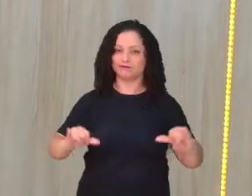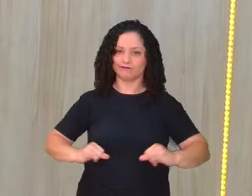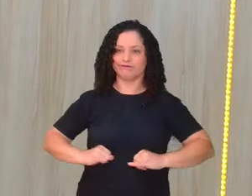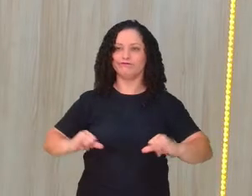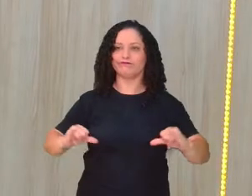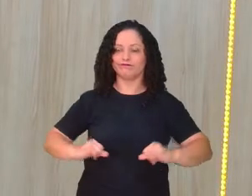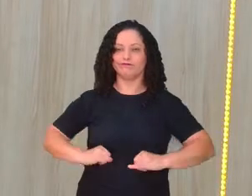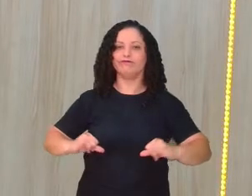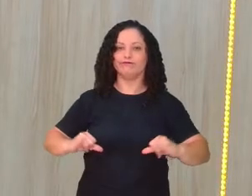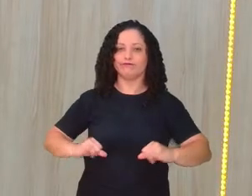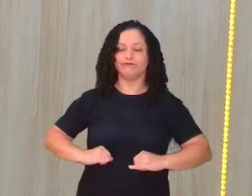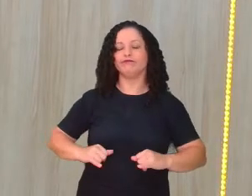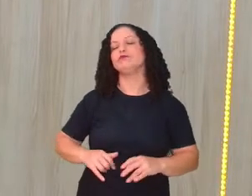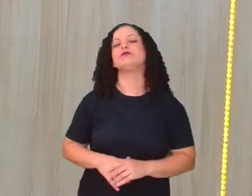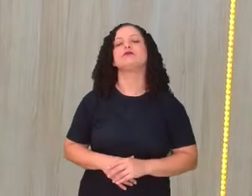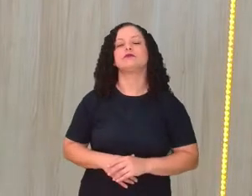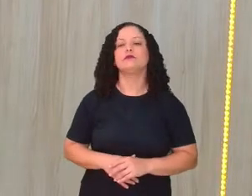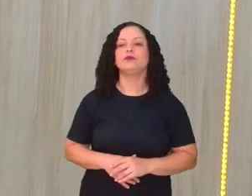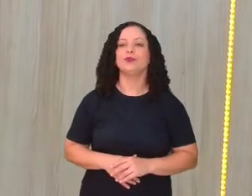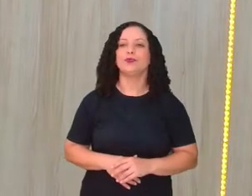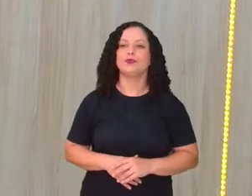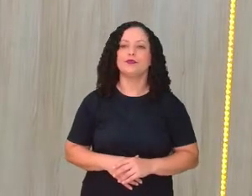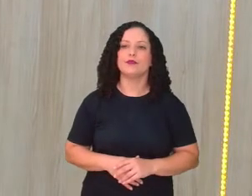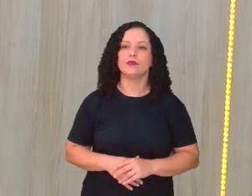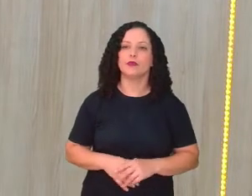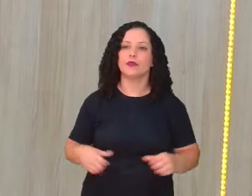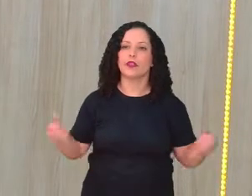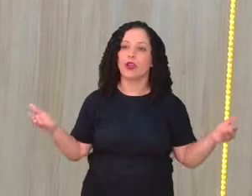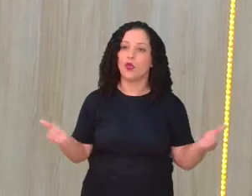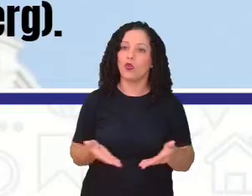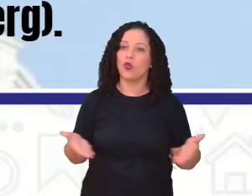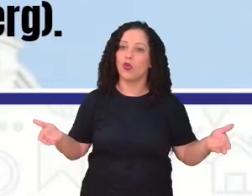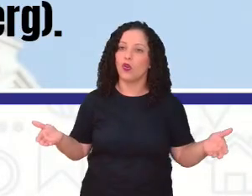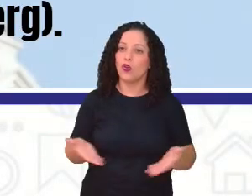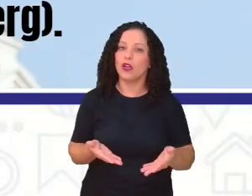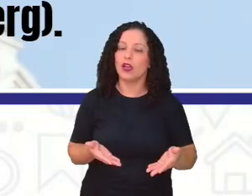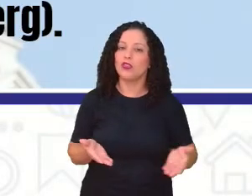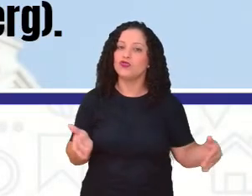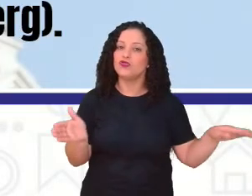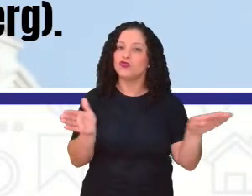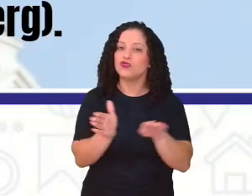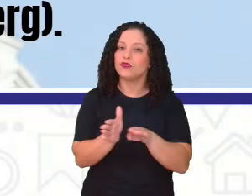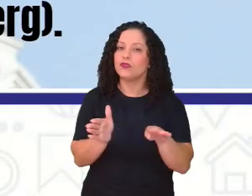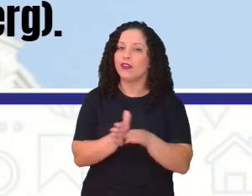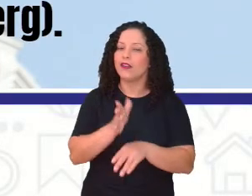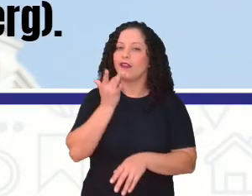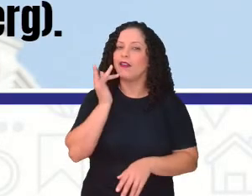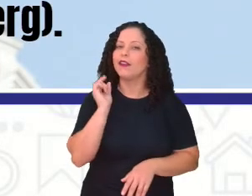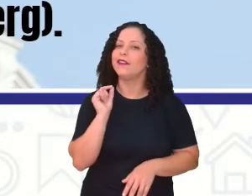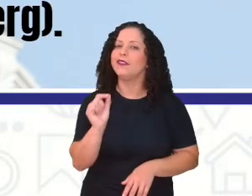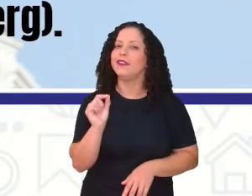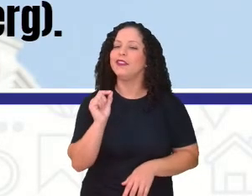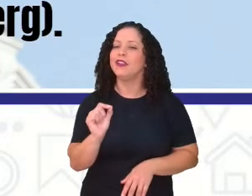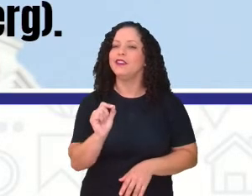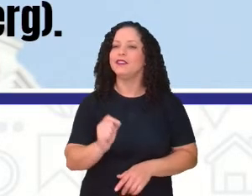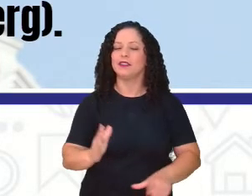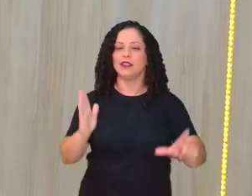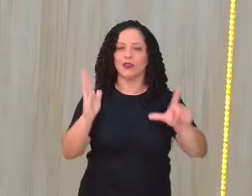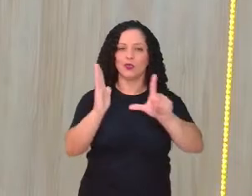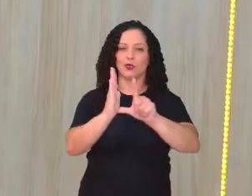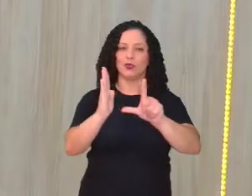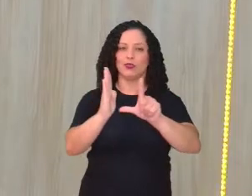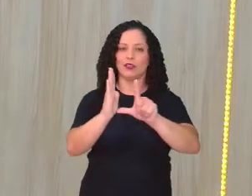colocados aí como hereges, né? Aí aparece aí, ó, a figura do monge agostiniano